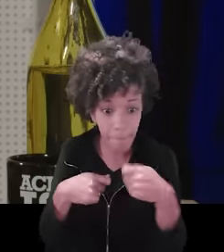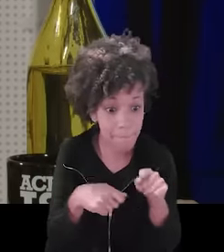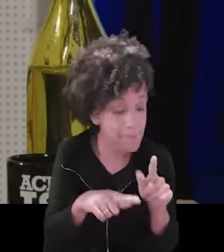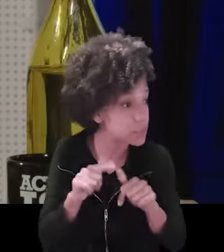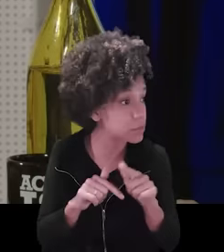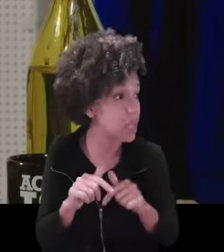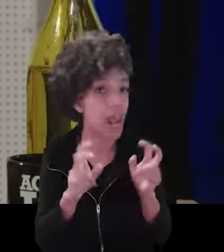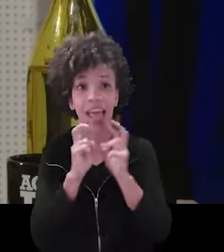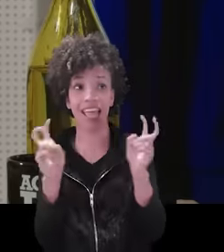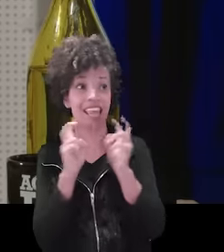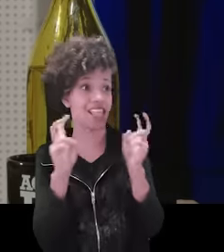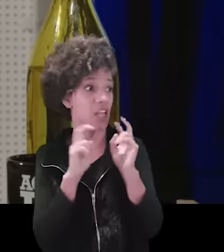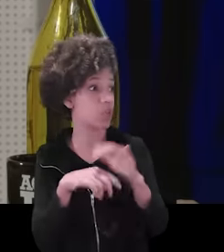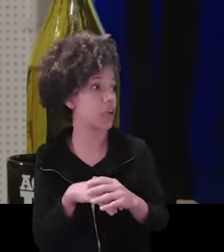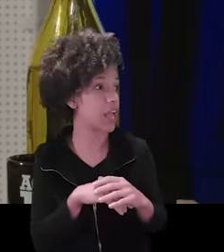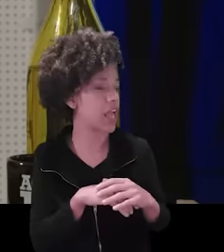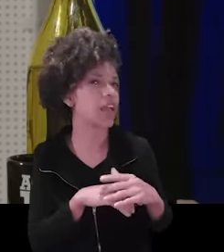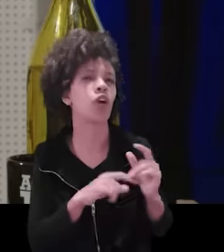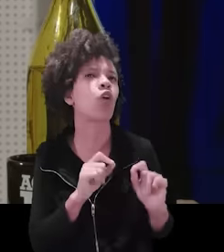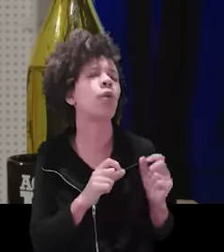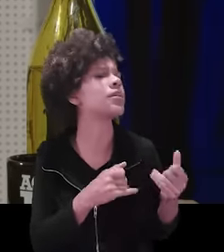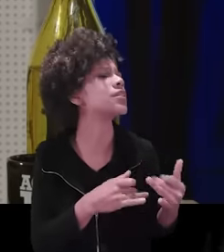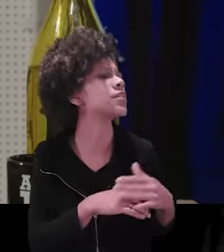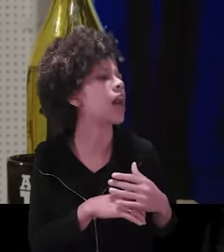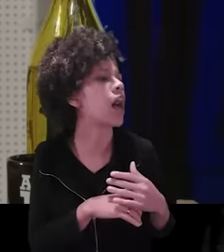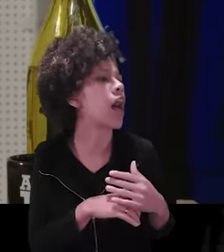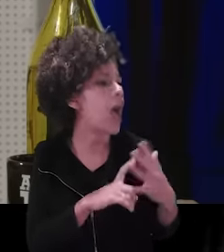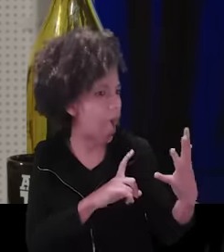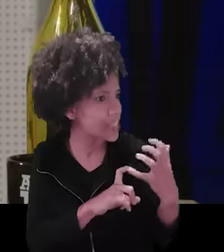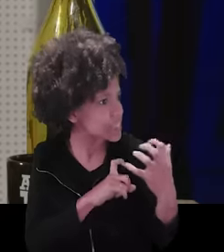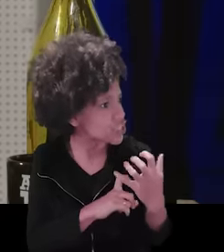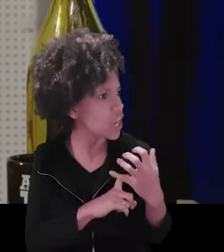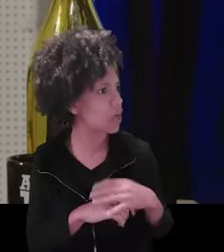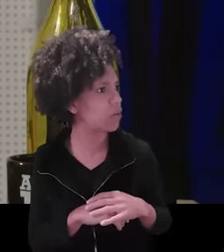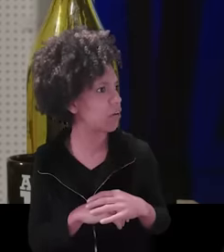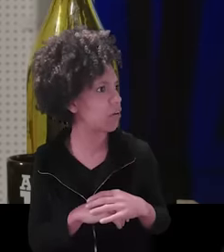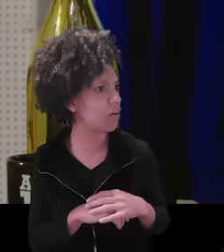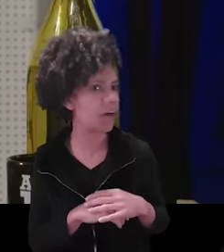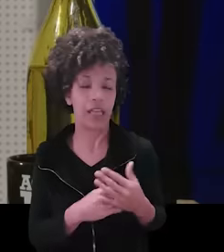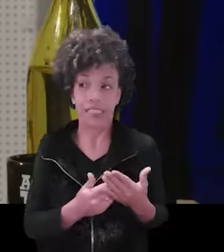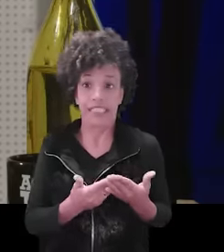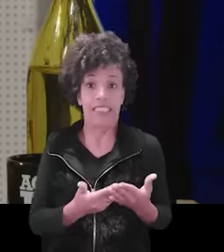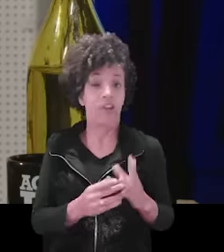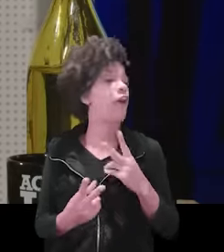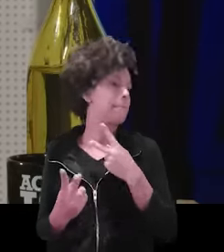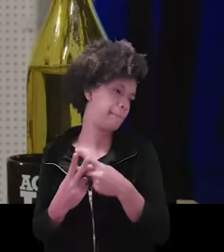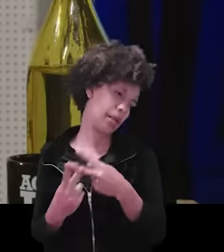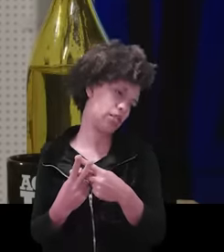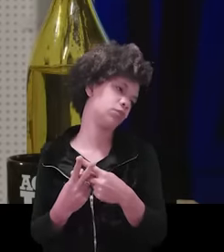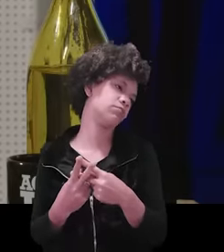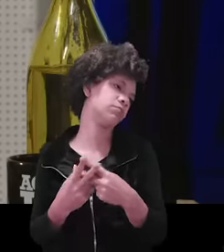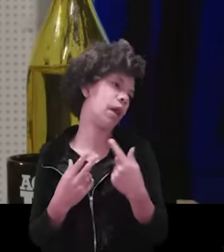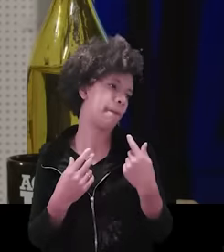vai vim cabeças disso ela saiu gritando que ele tava como é que fala quando abusando né Oi e aí